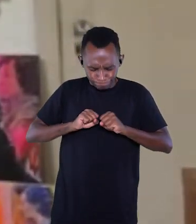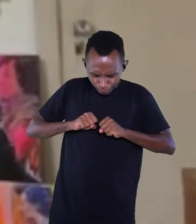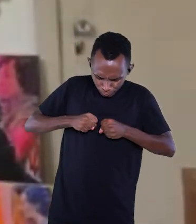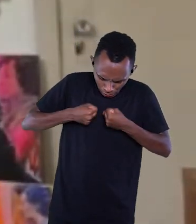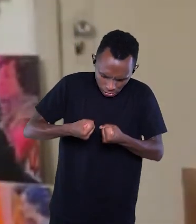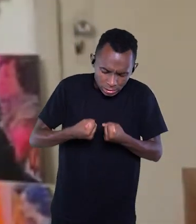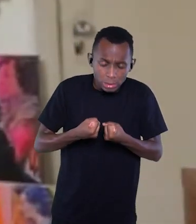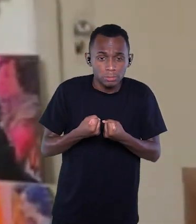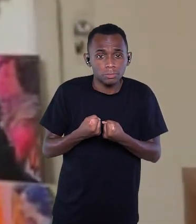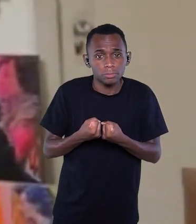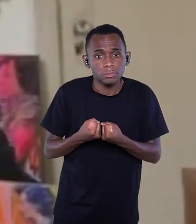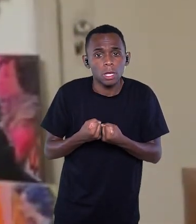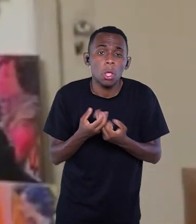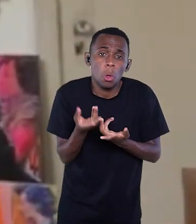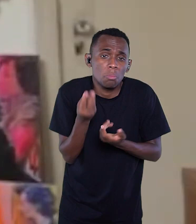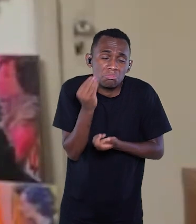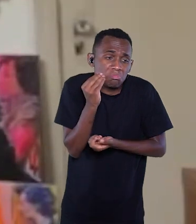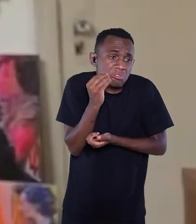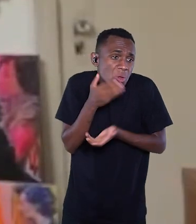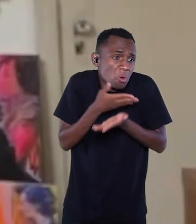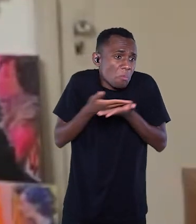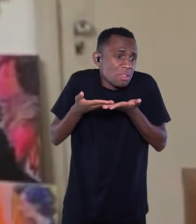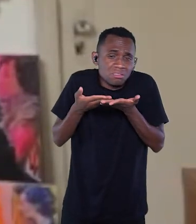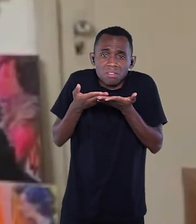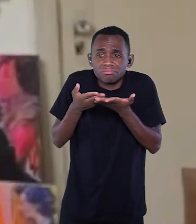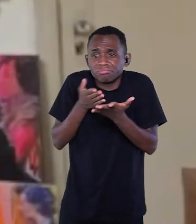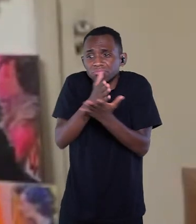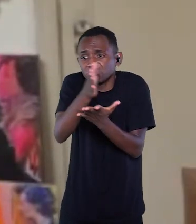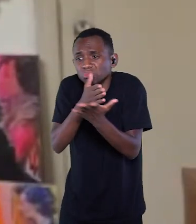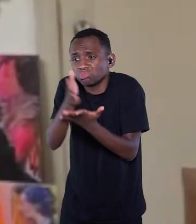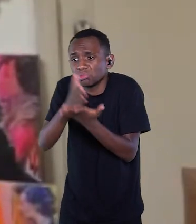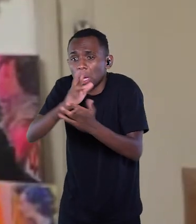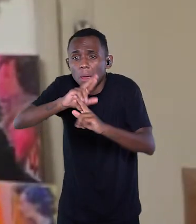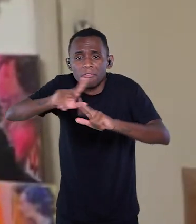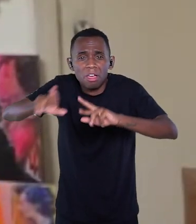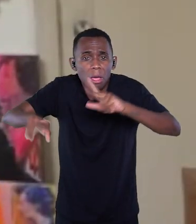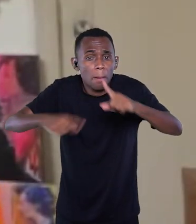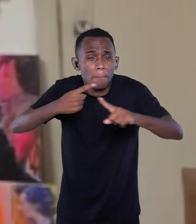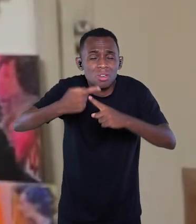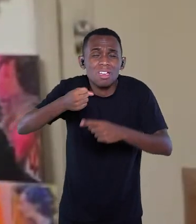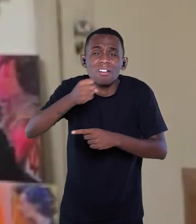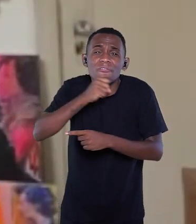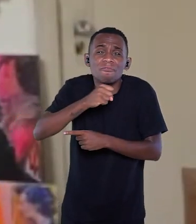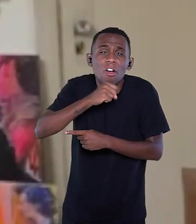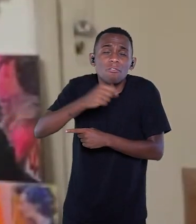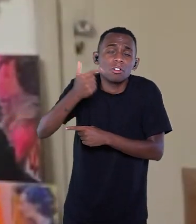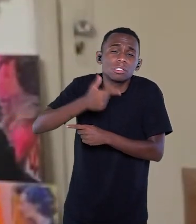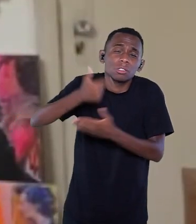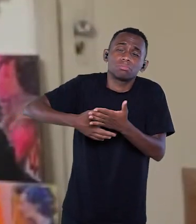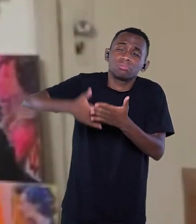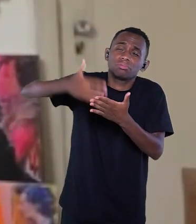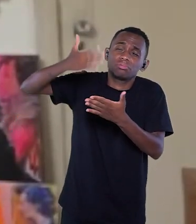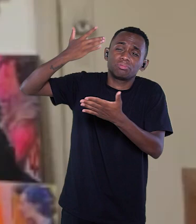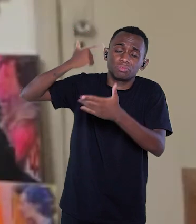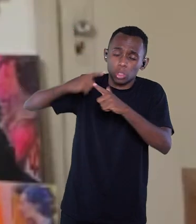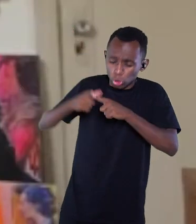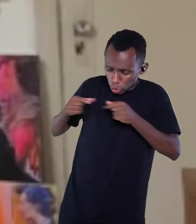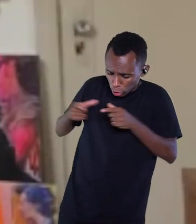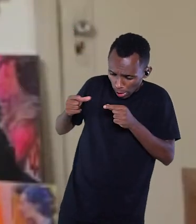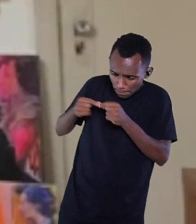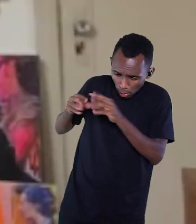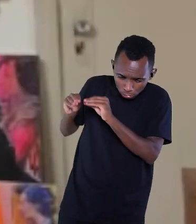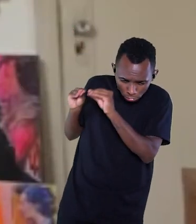Resistência. 1. Eu poderia começar de muitas formas. Meus bisavós vieram do Japão para plantar, como plantavam no Japão,